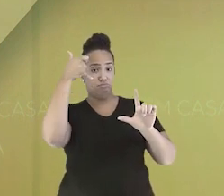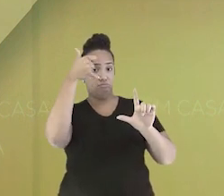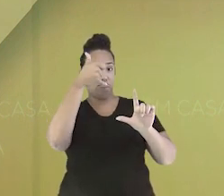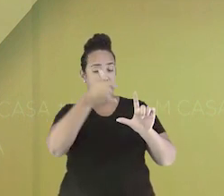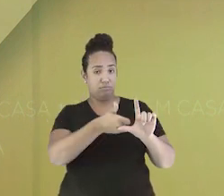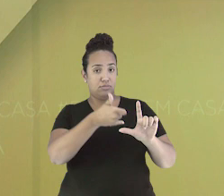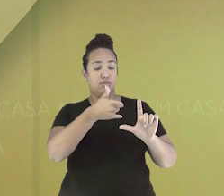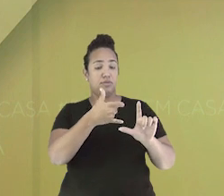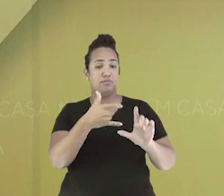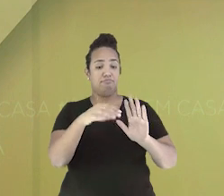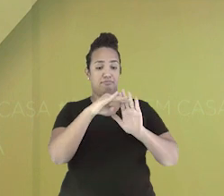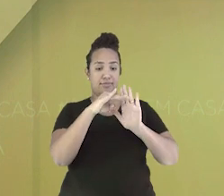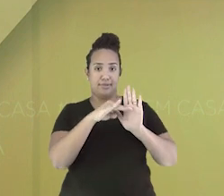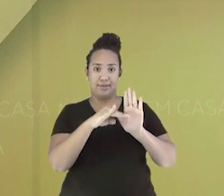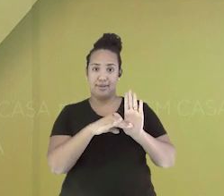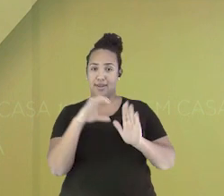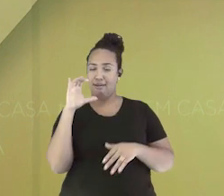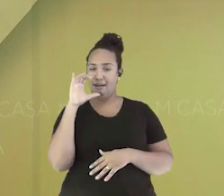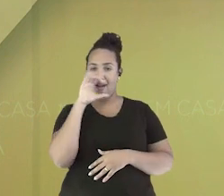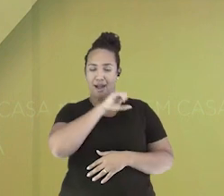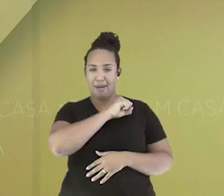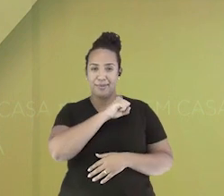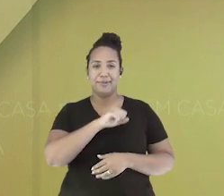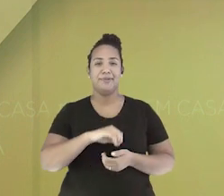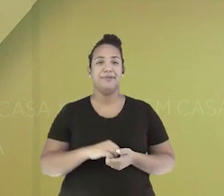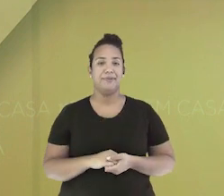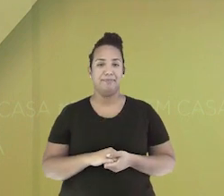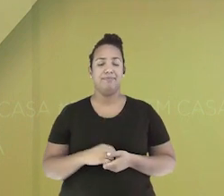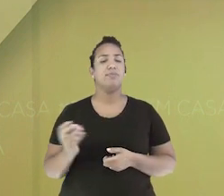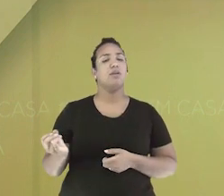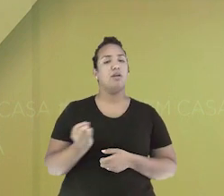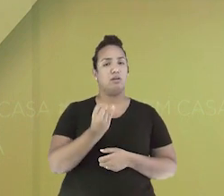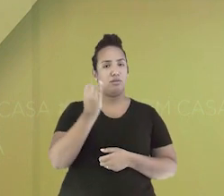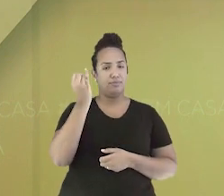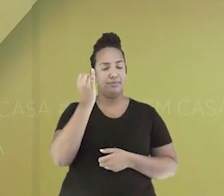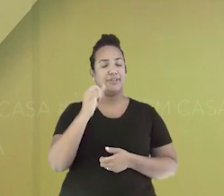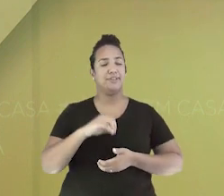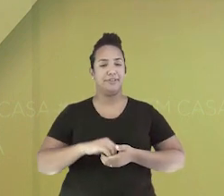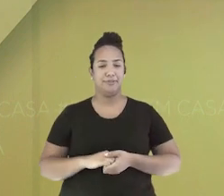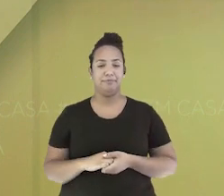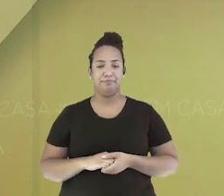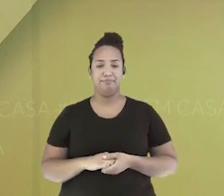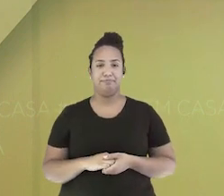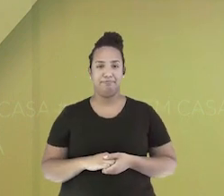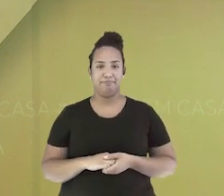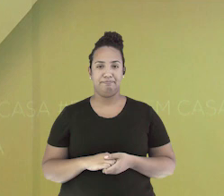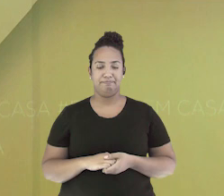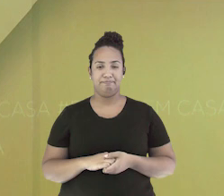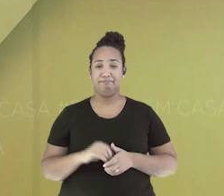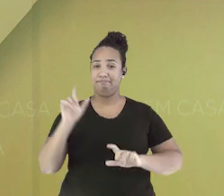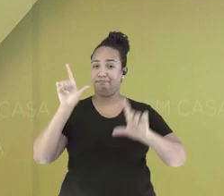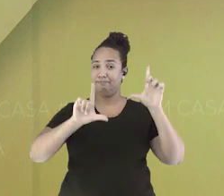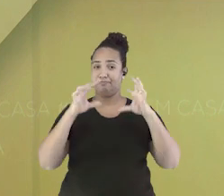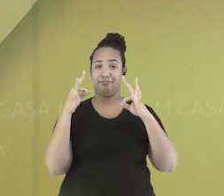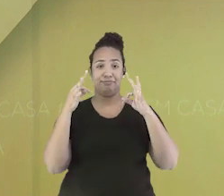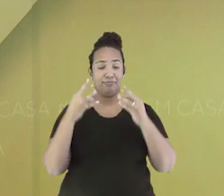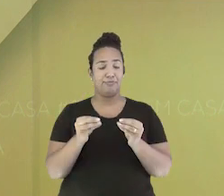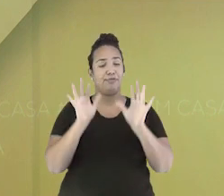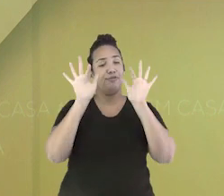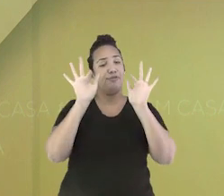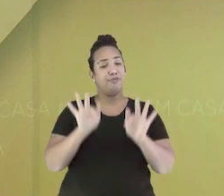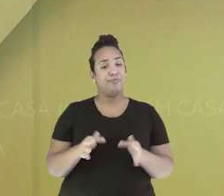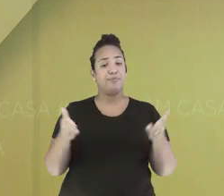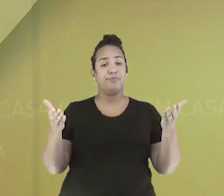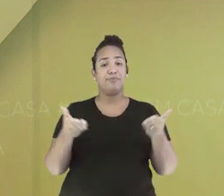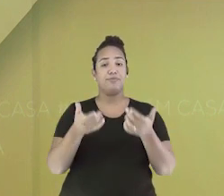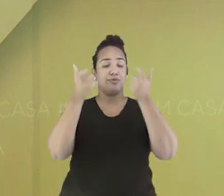do seu celular e preenche a lista bem rapidinho. Isso é muito importante para nós. O Tudo TV está chegando ao fim